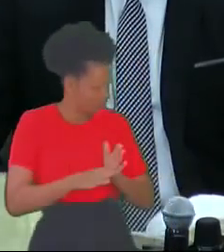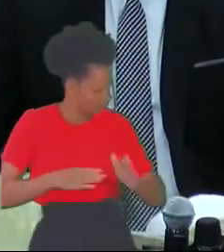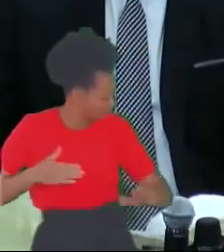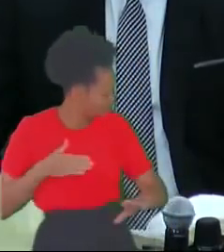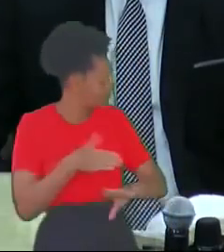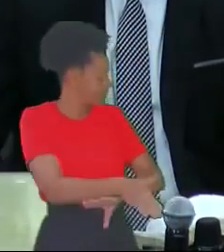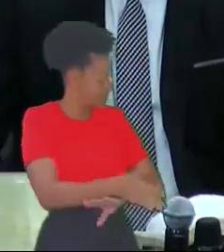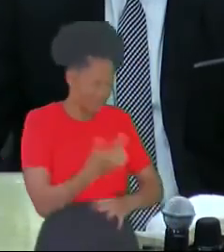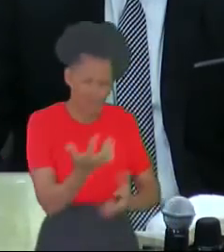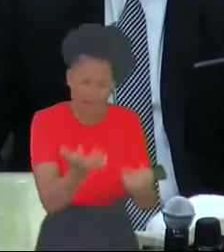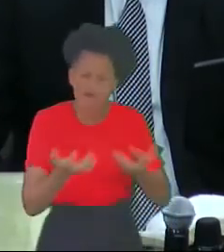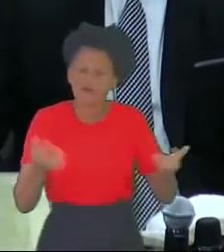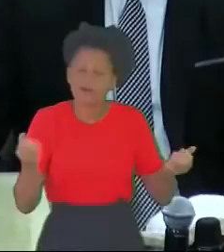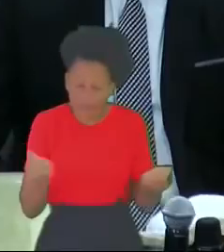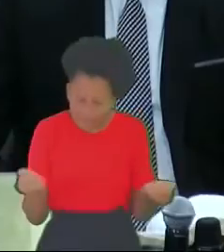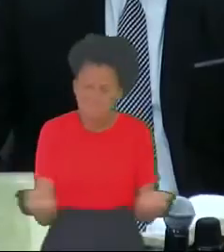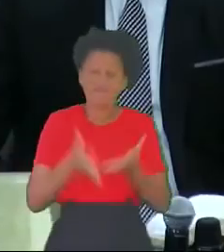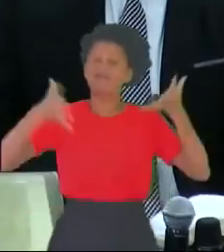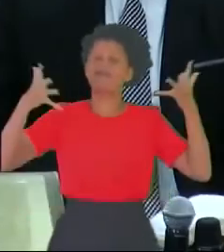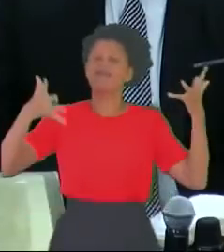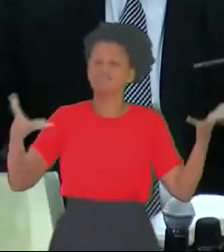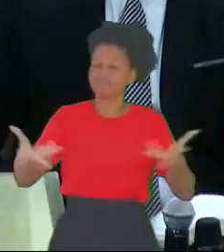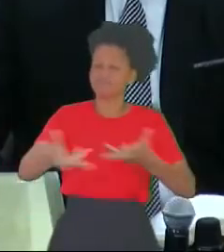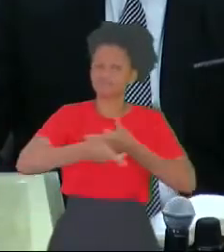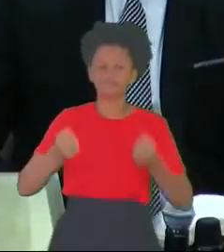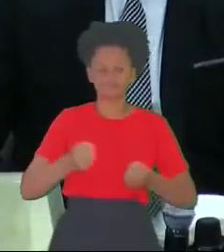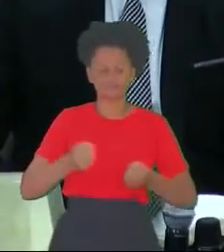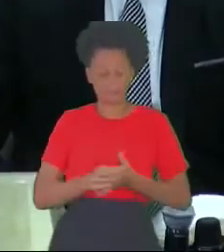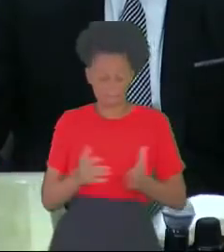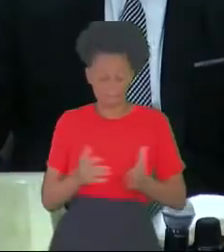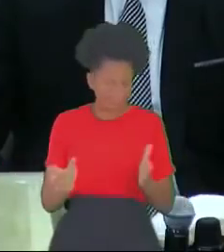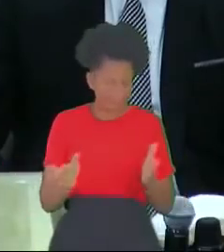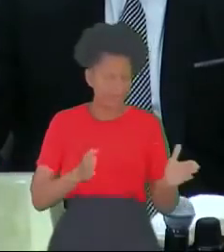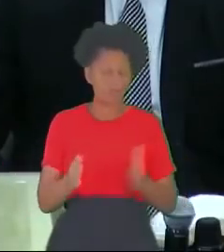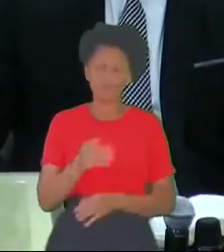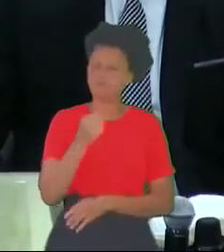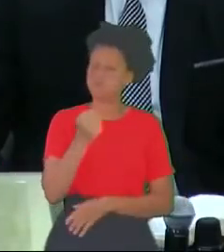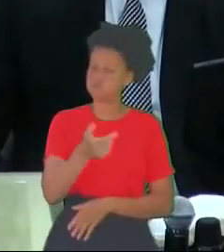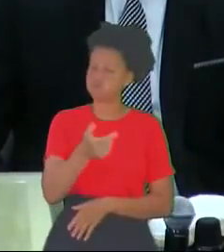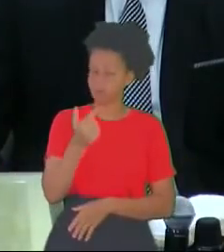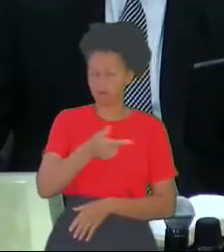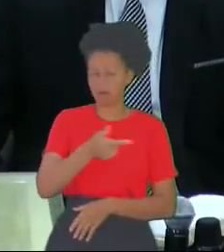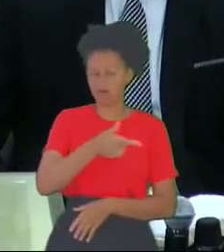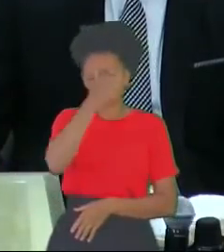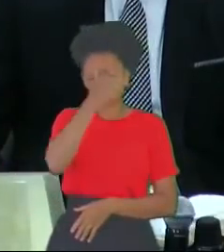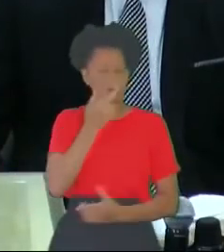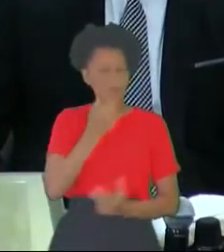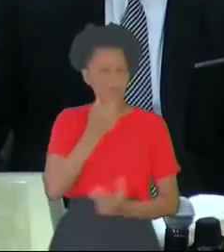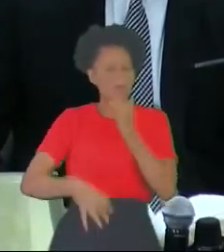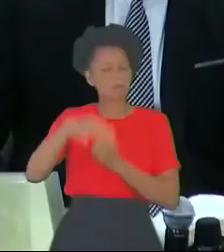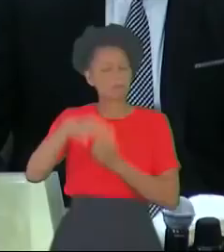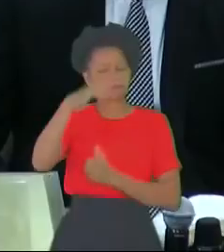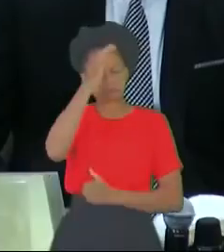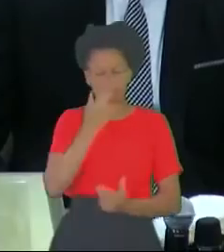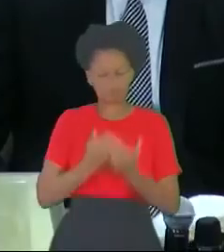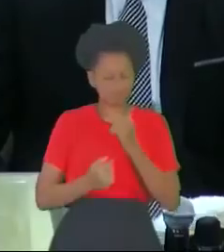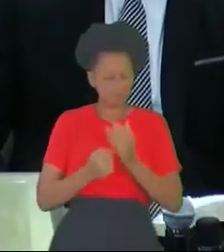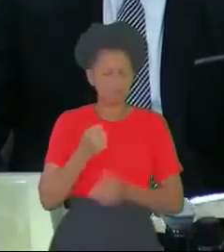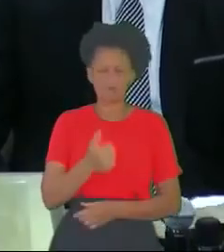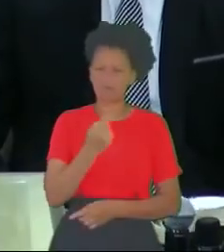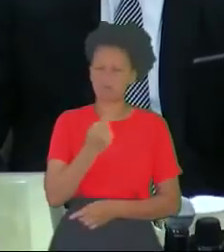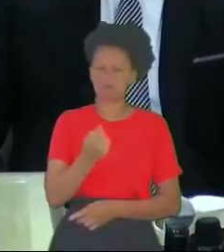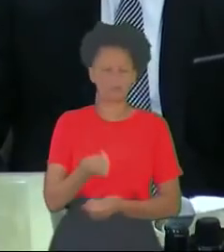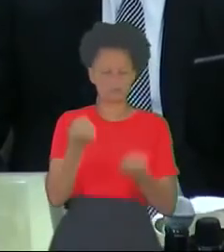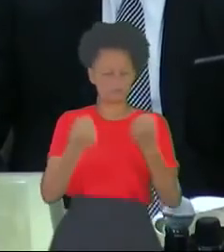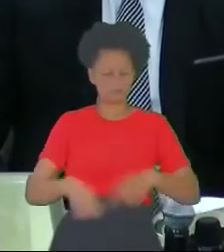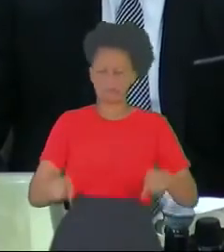fazer milagre e maravilha. Nós estamos numa época, irmão, onde pouca gente está sendo batizada no Espírito Santo. Não precisa